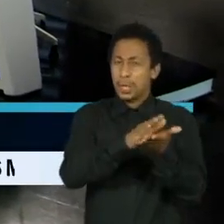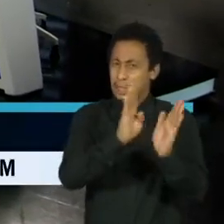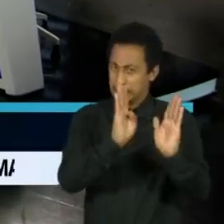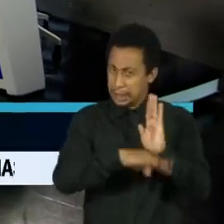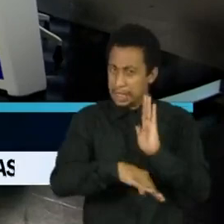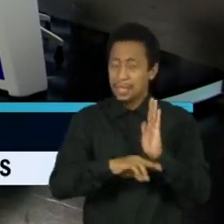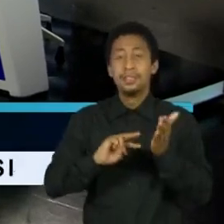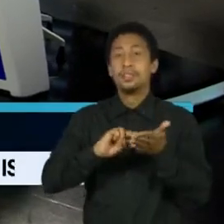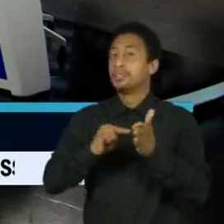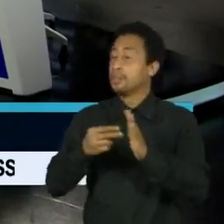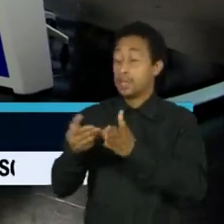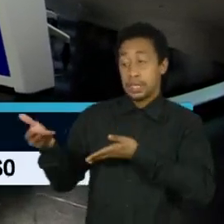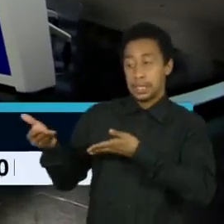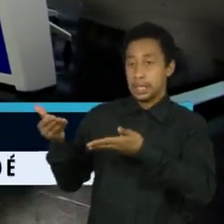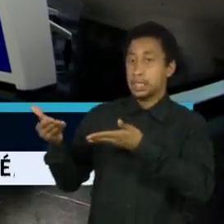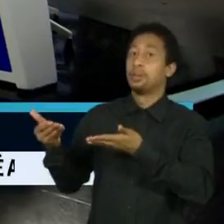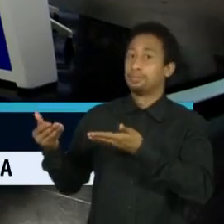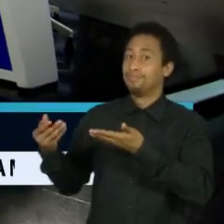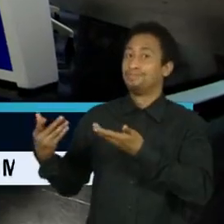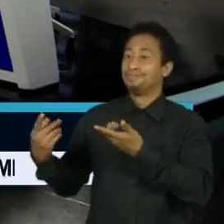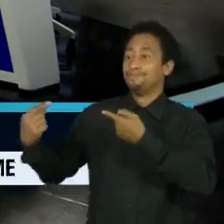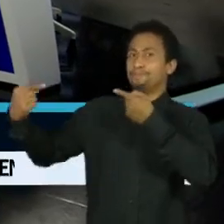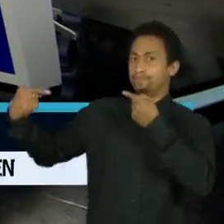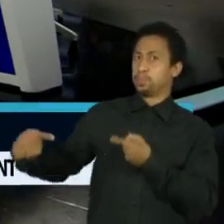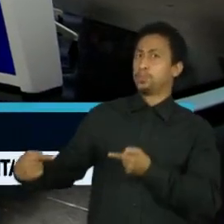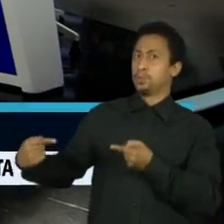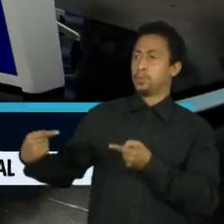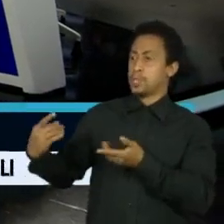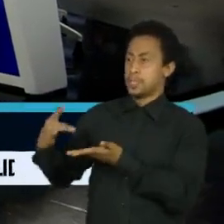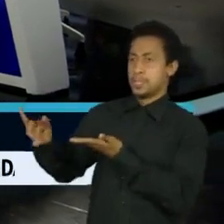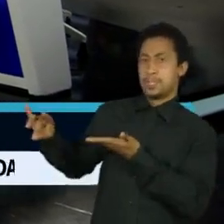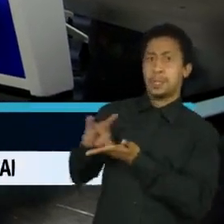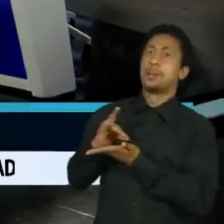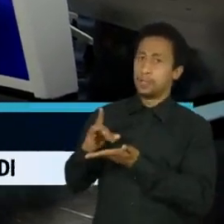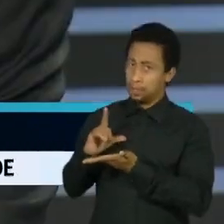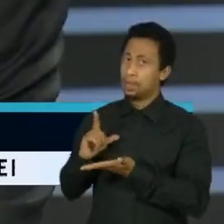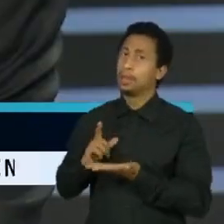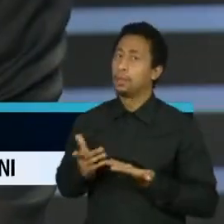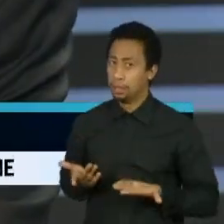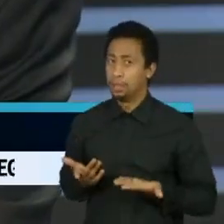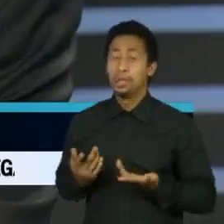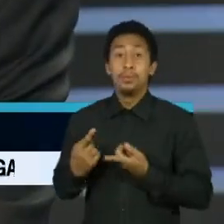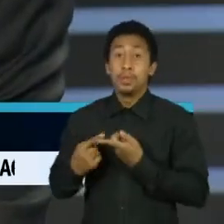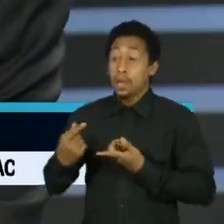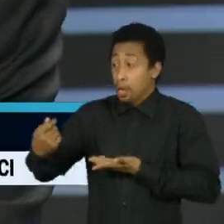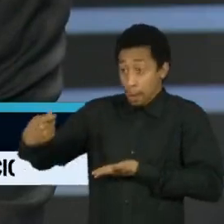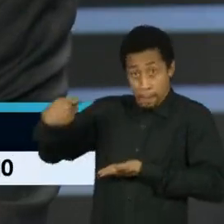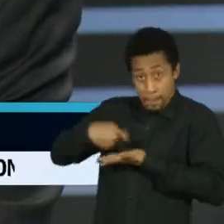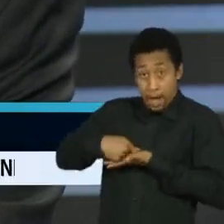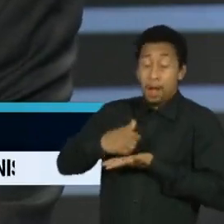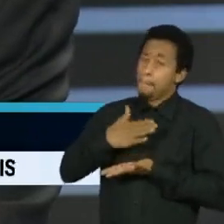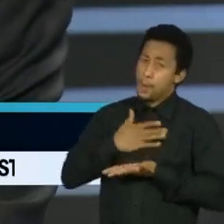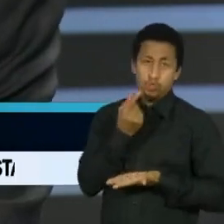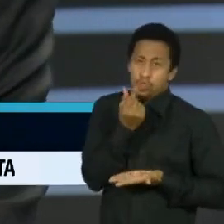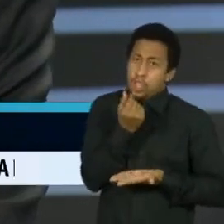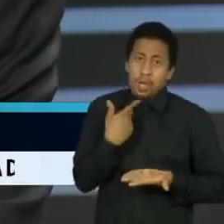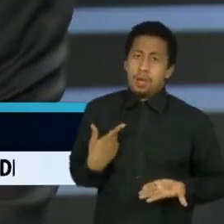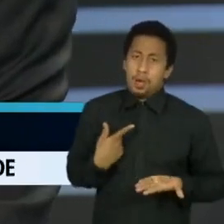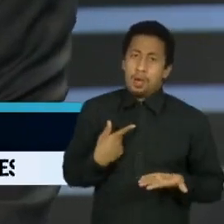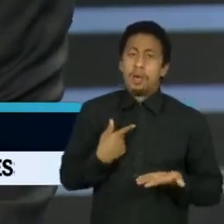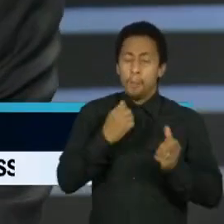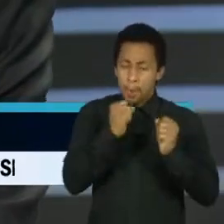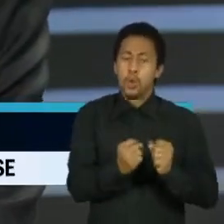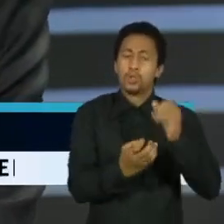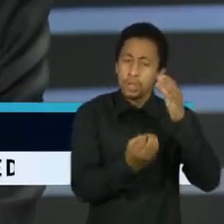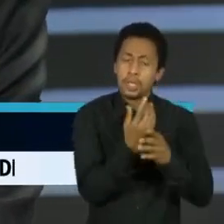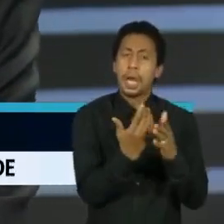que o trabalhador ia receber, portanto, ia ser o dinheiro na mão dele e, portanto, ele ia aplicar aquilo em abrir uma empresa pequena ou sei lá o quê,